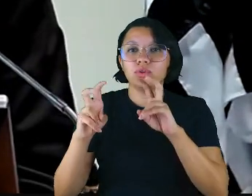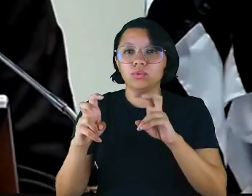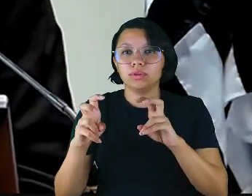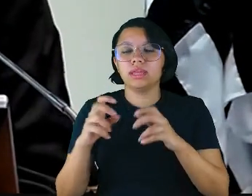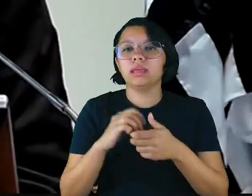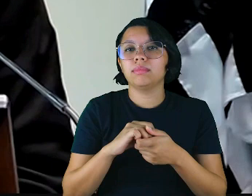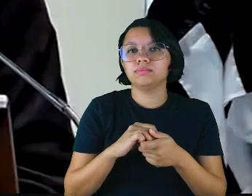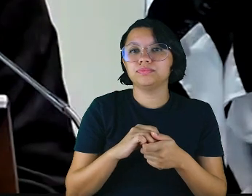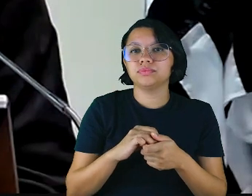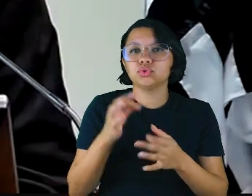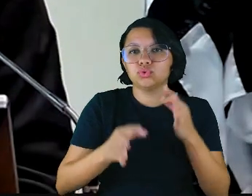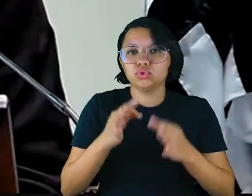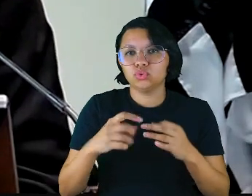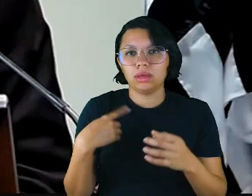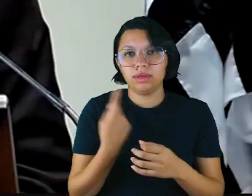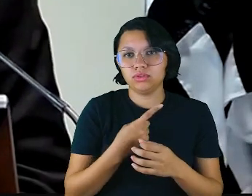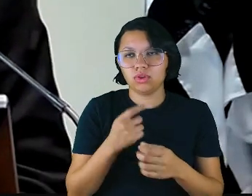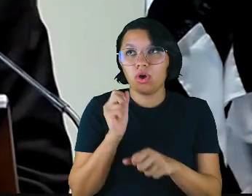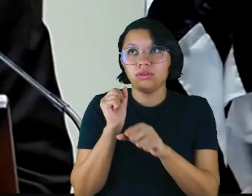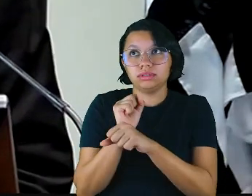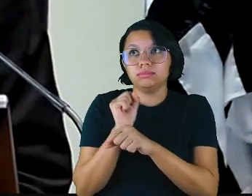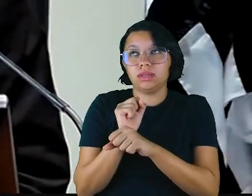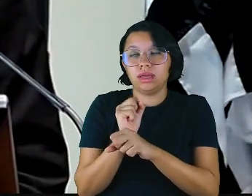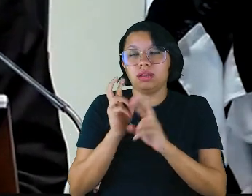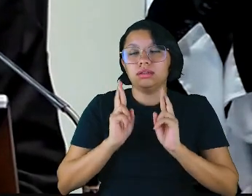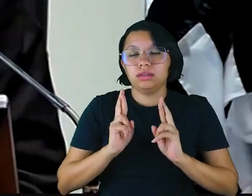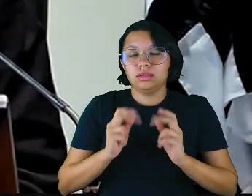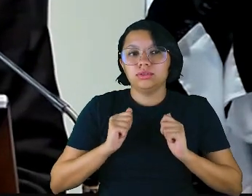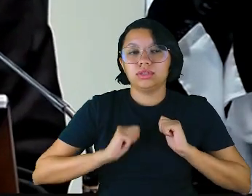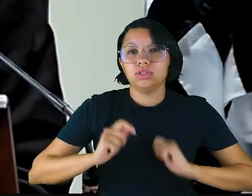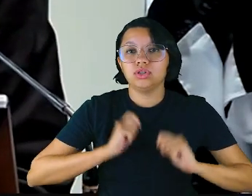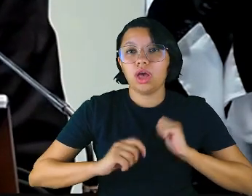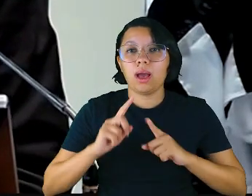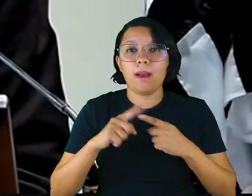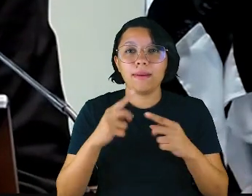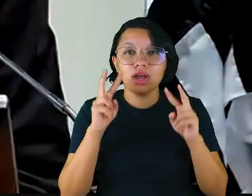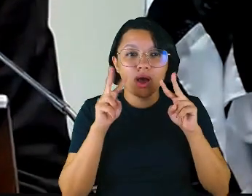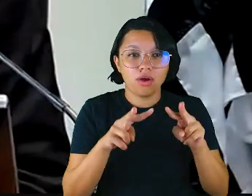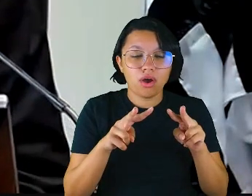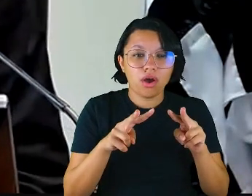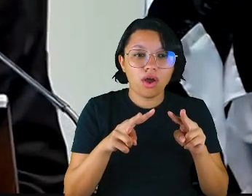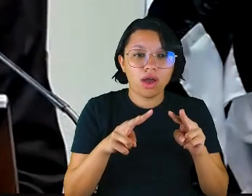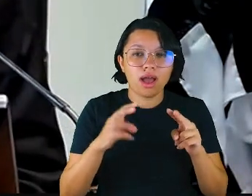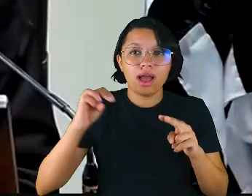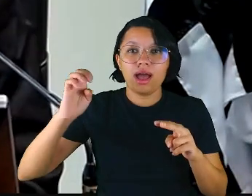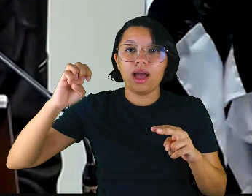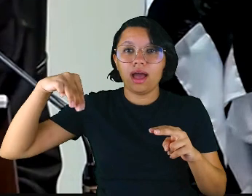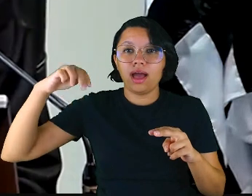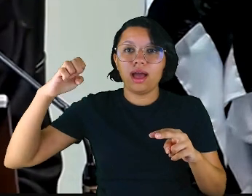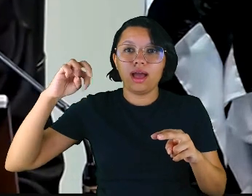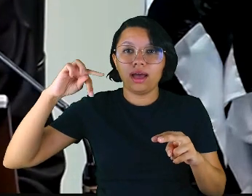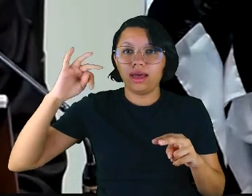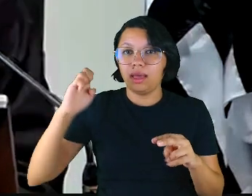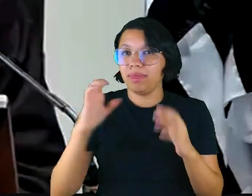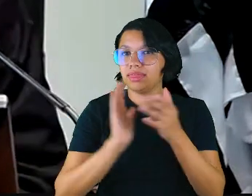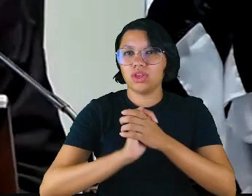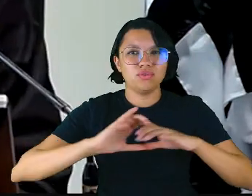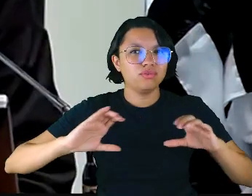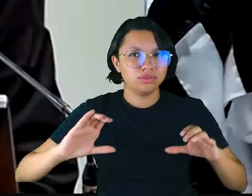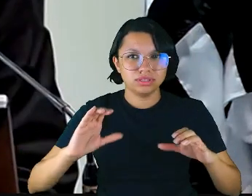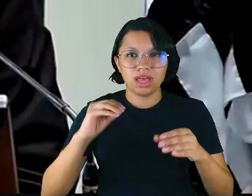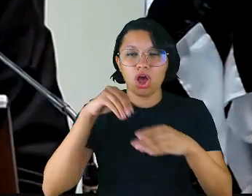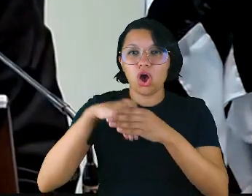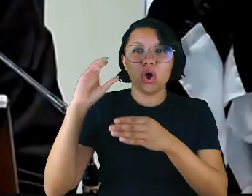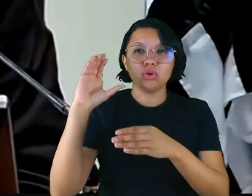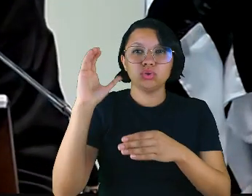tema 1232, cujo julgamento nós aguardamos ansiosamente, mas já se detectou que a ementa está divorciada do acordo. Já